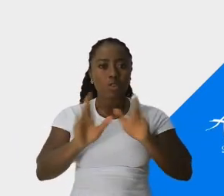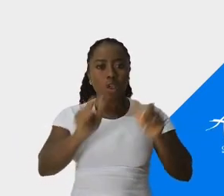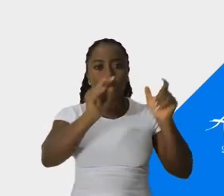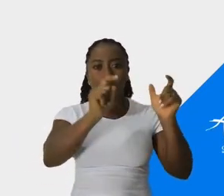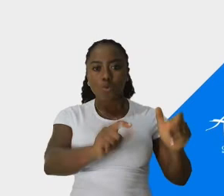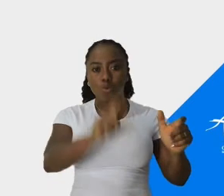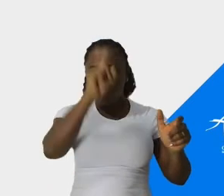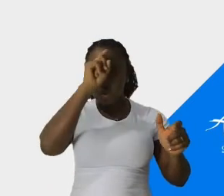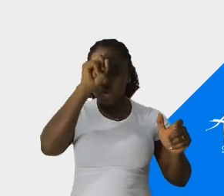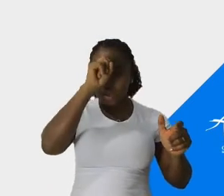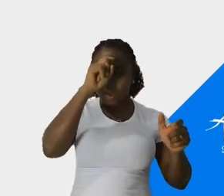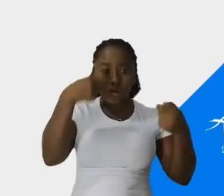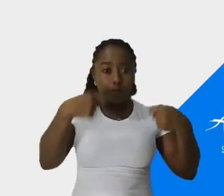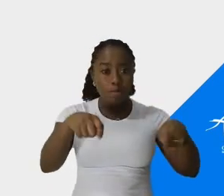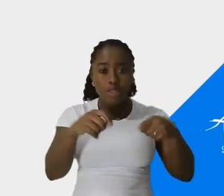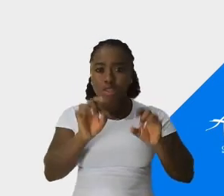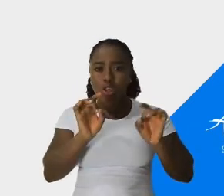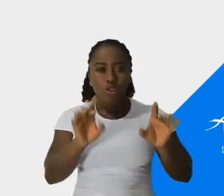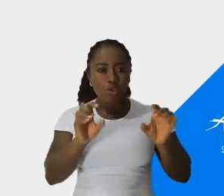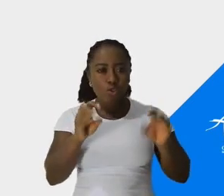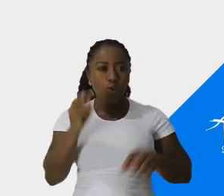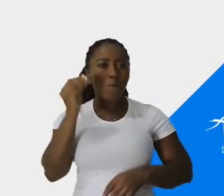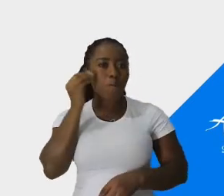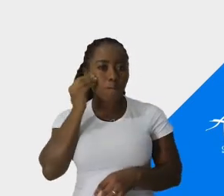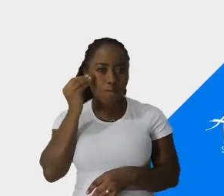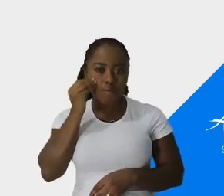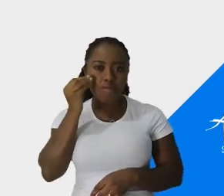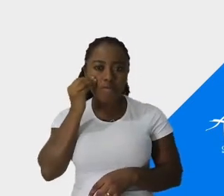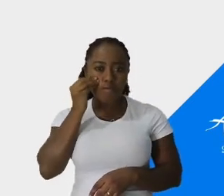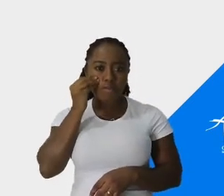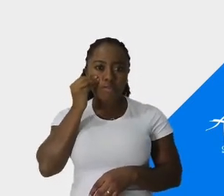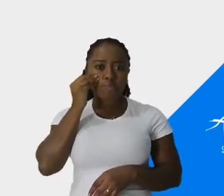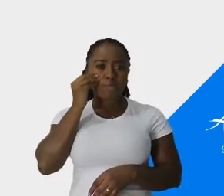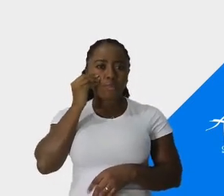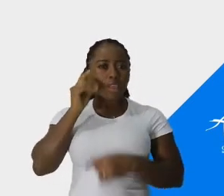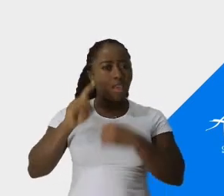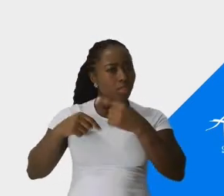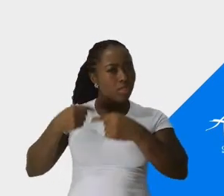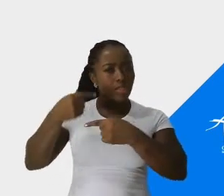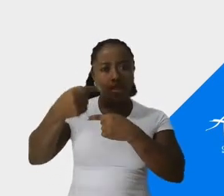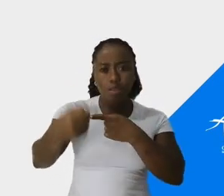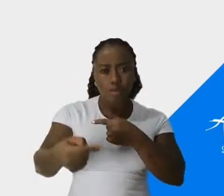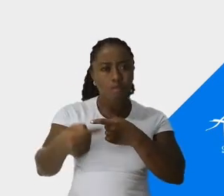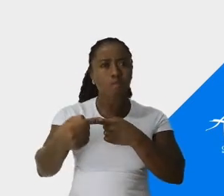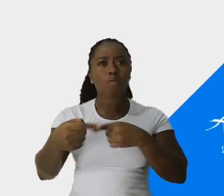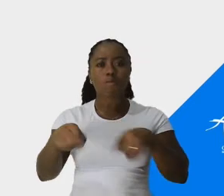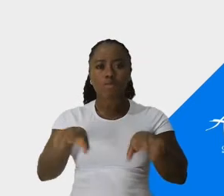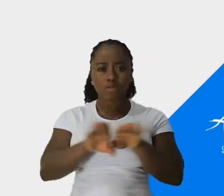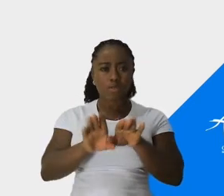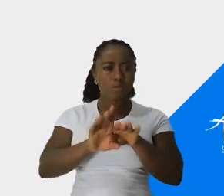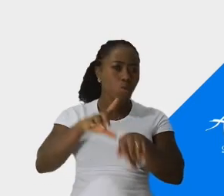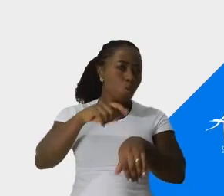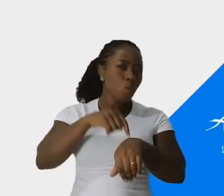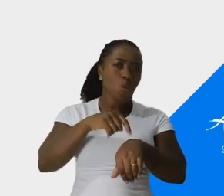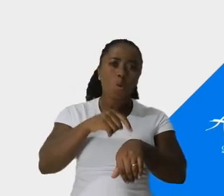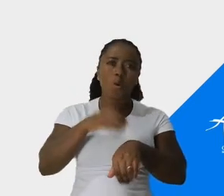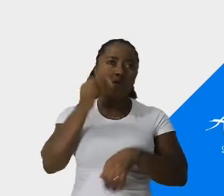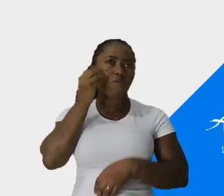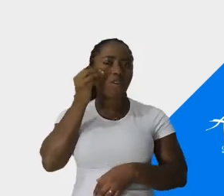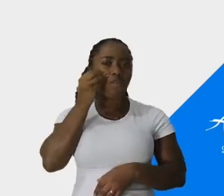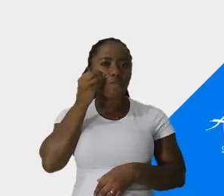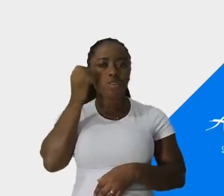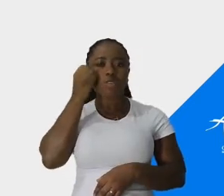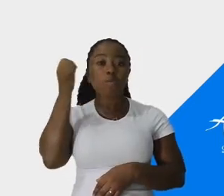essa testagem. E num outro momento, se de fato for com um probatório aqui, aí ele vai fazer a